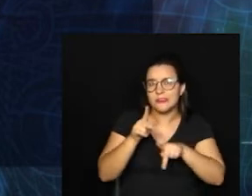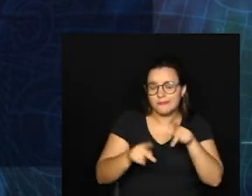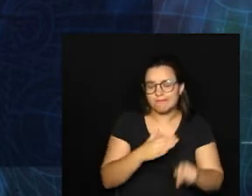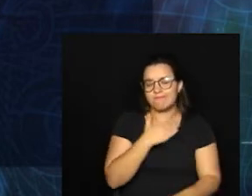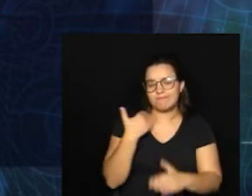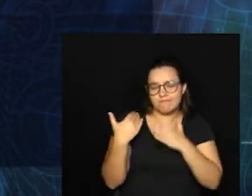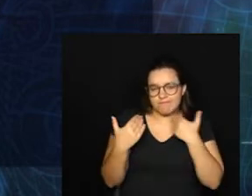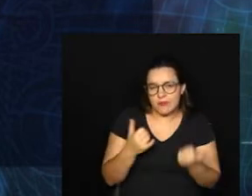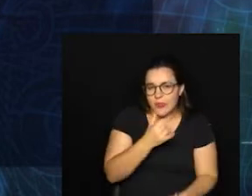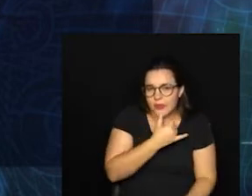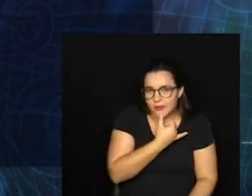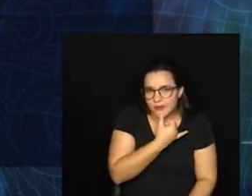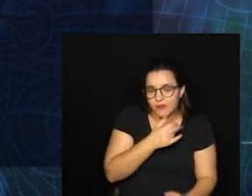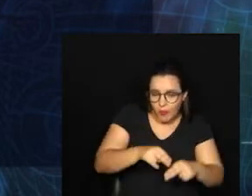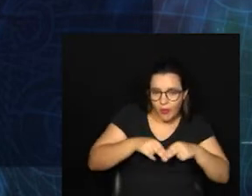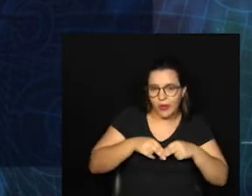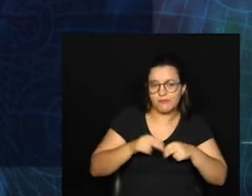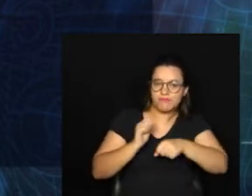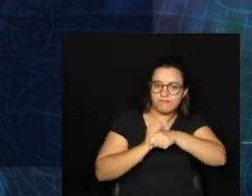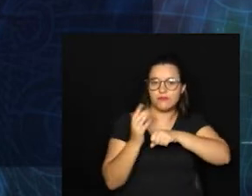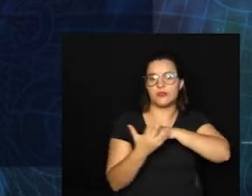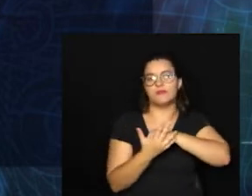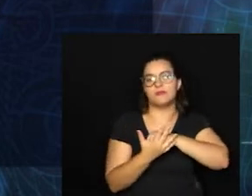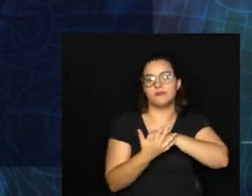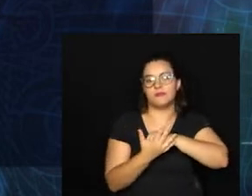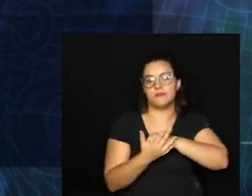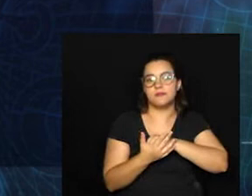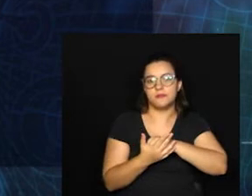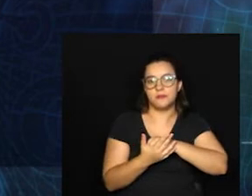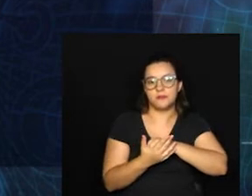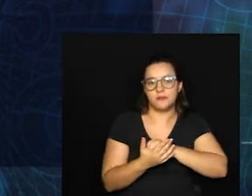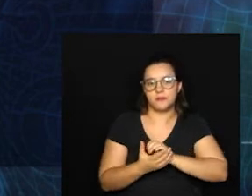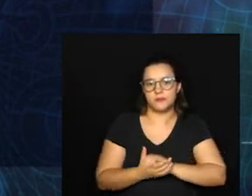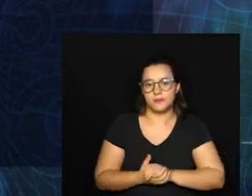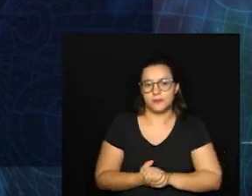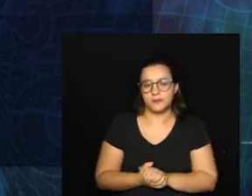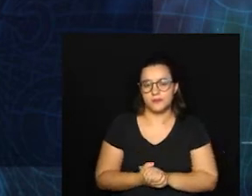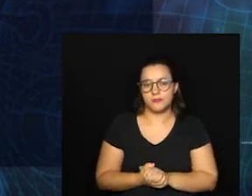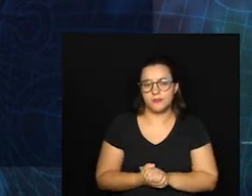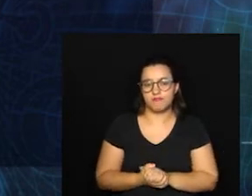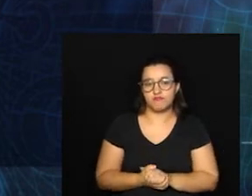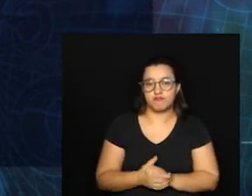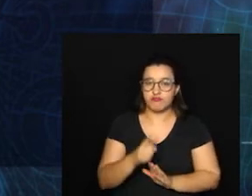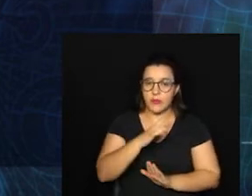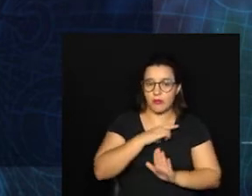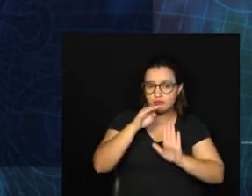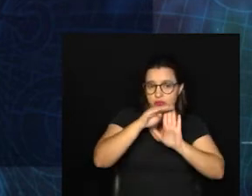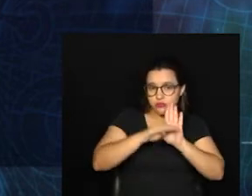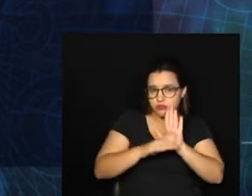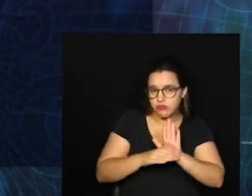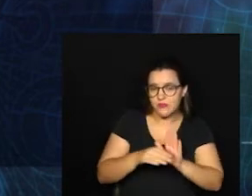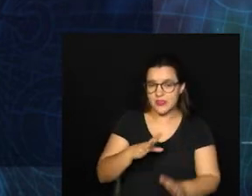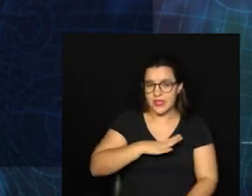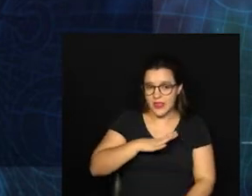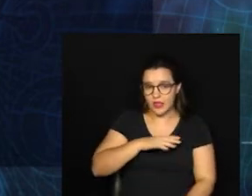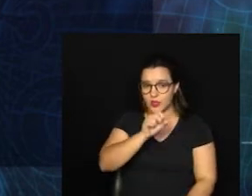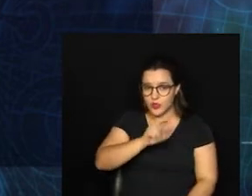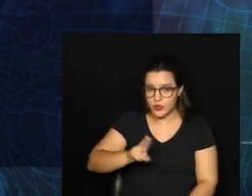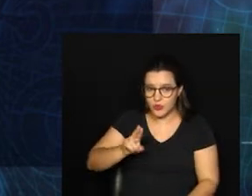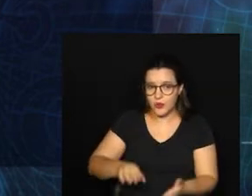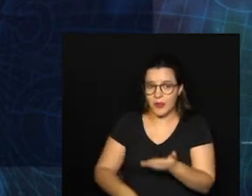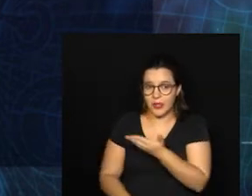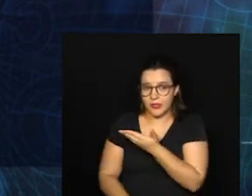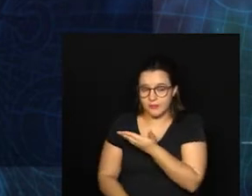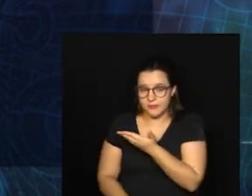faleceu aí, né? A morte em relação à Covid-19. Na sequência, nós temos Sumaré com 240